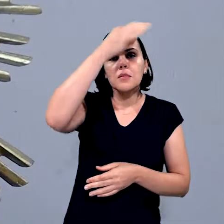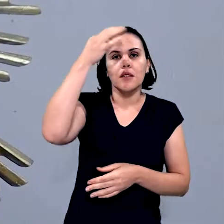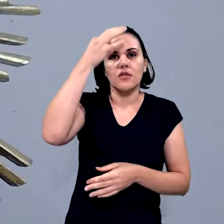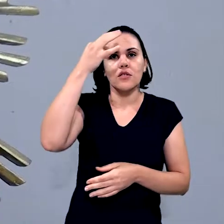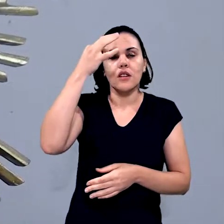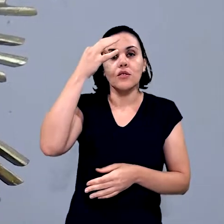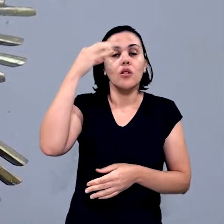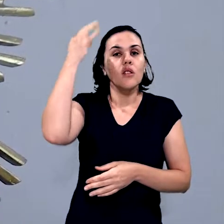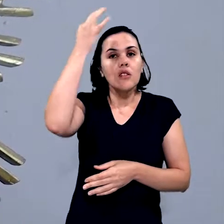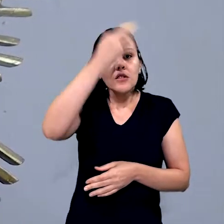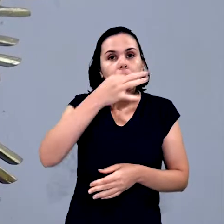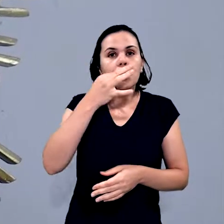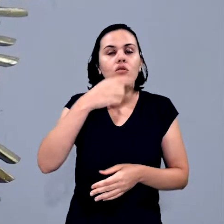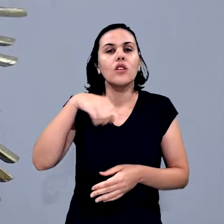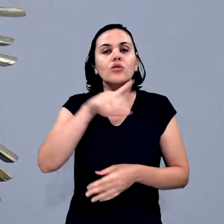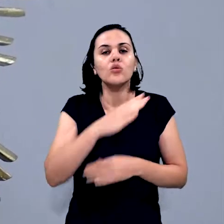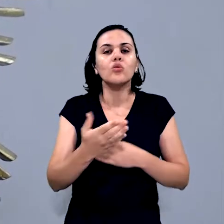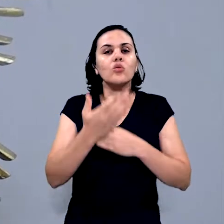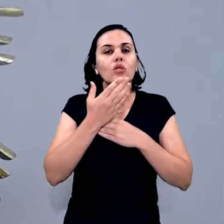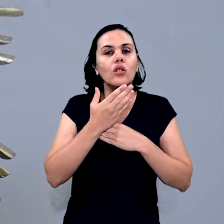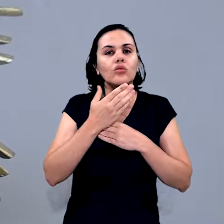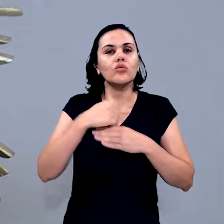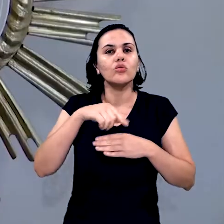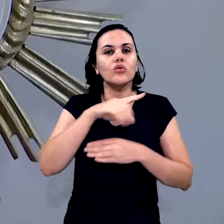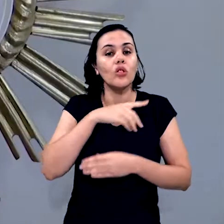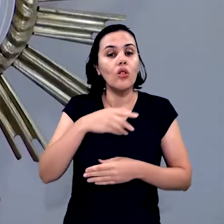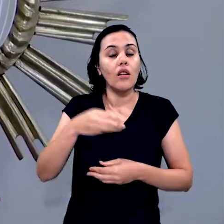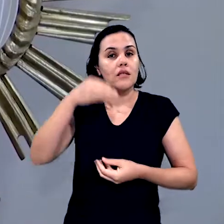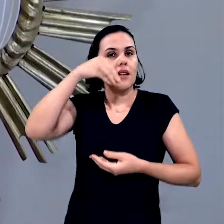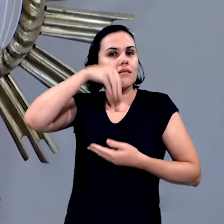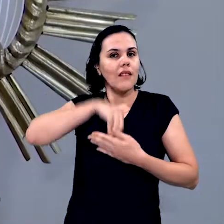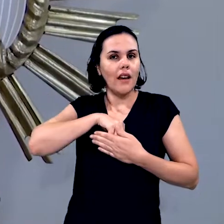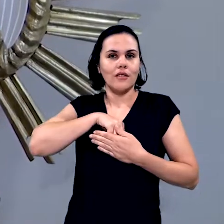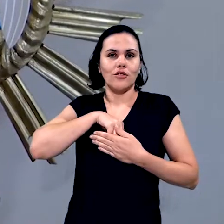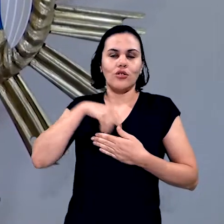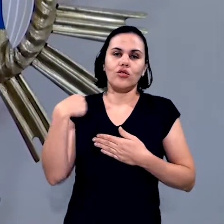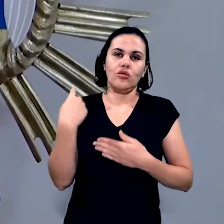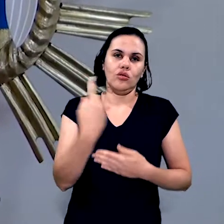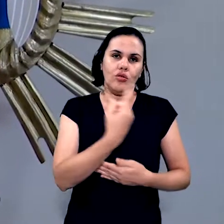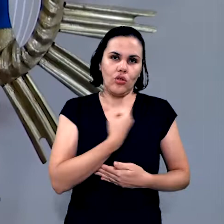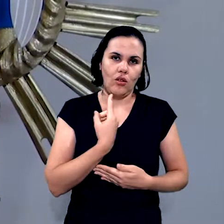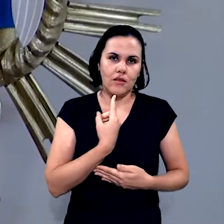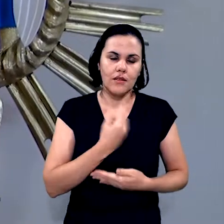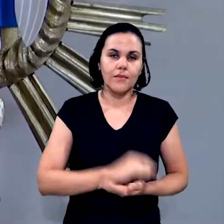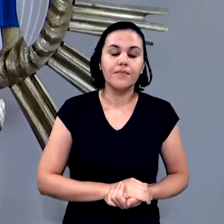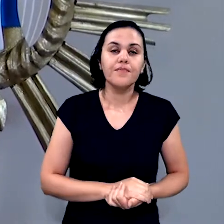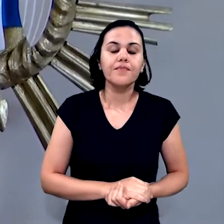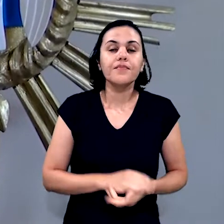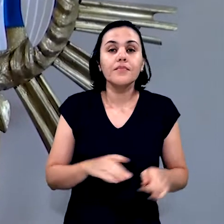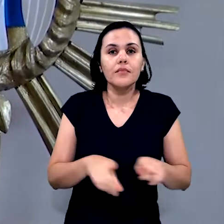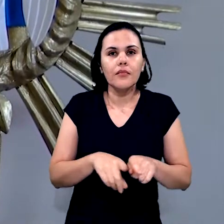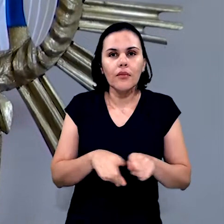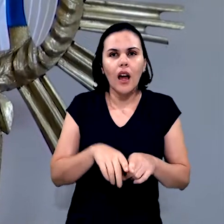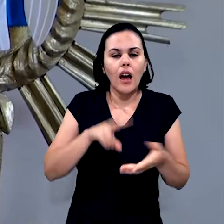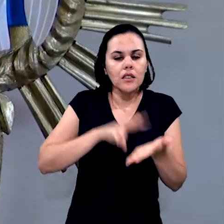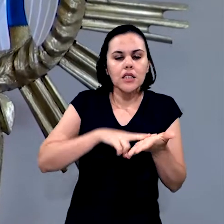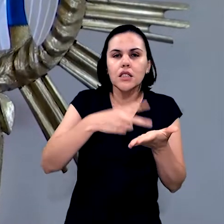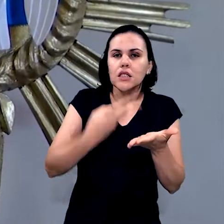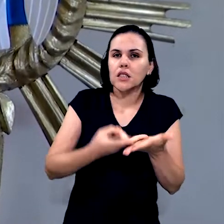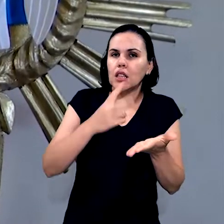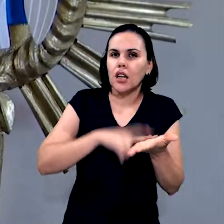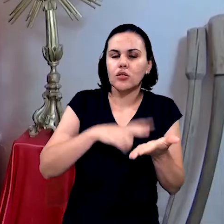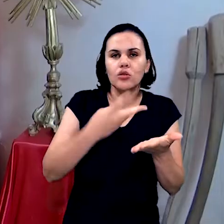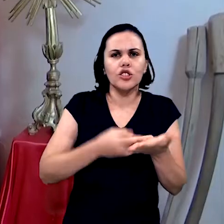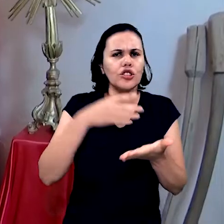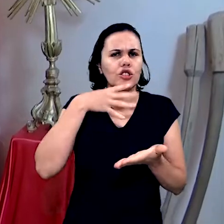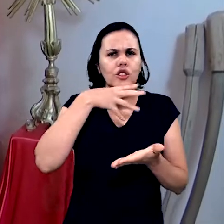Espírito Santo é aquilo que nos move, é aquilo que habita em nós, é Deus dentro de nós. E isso é